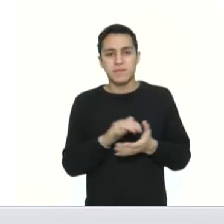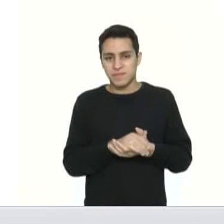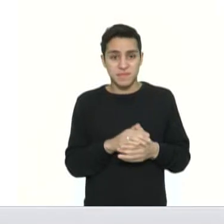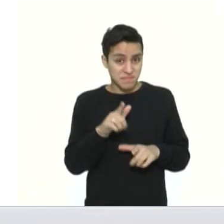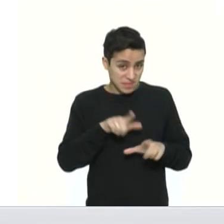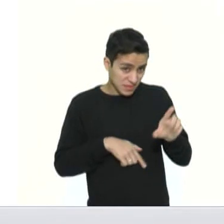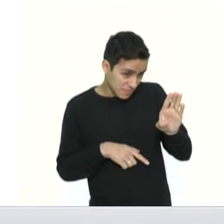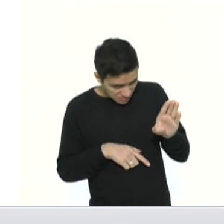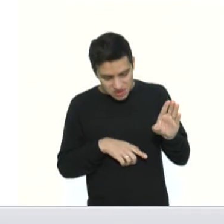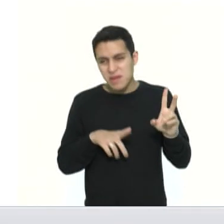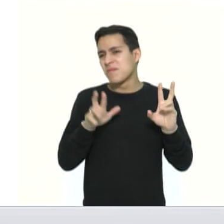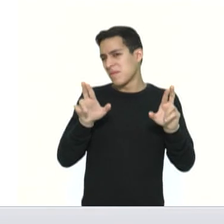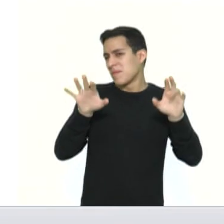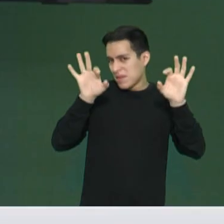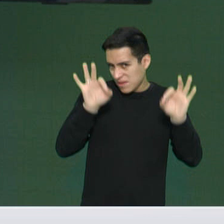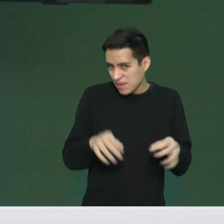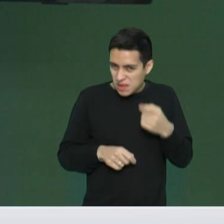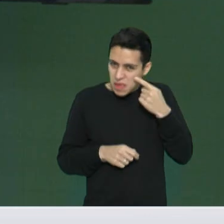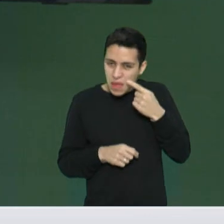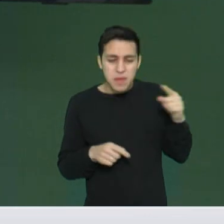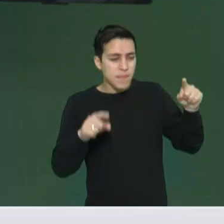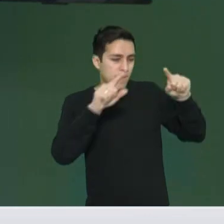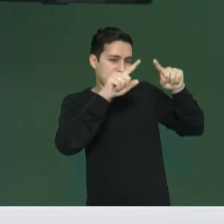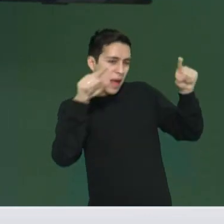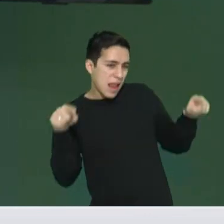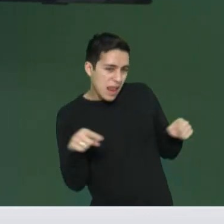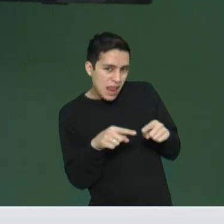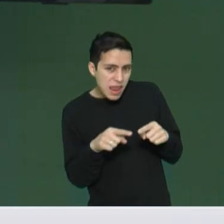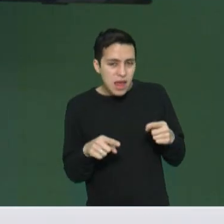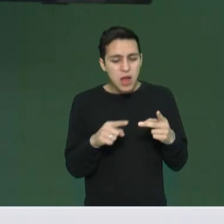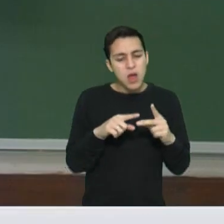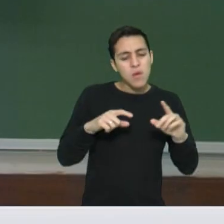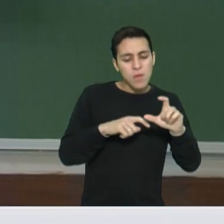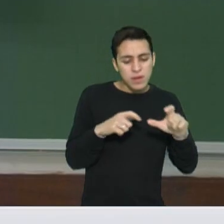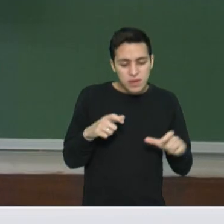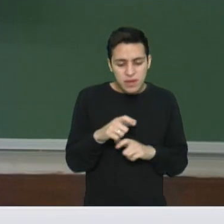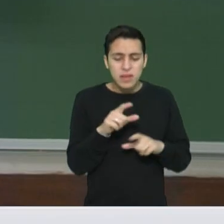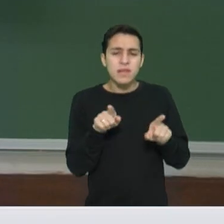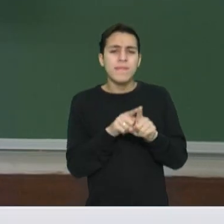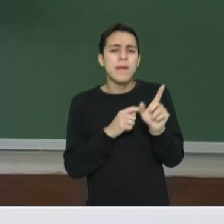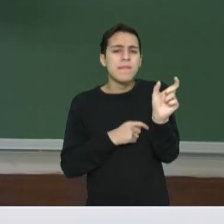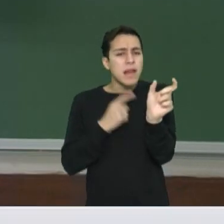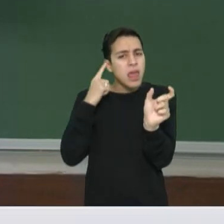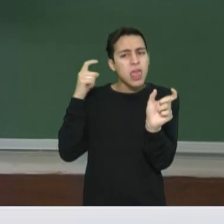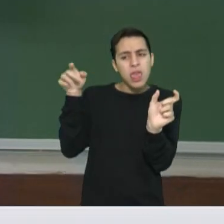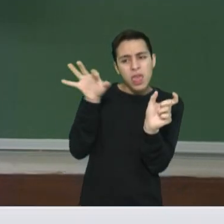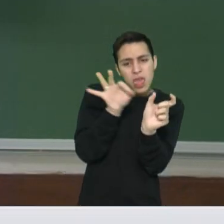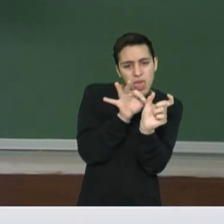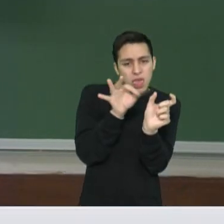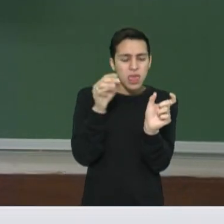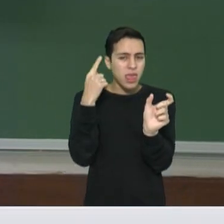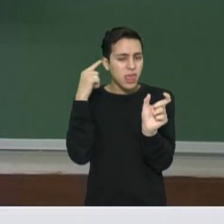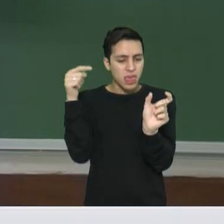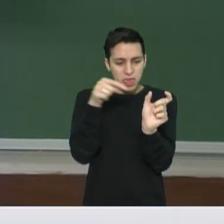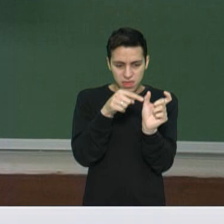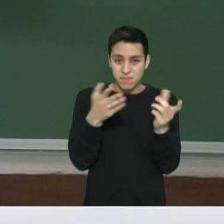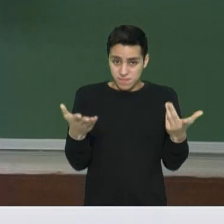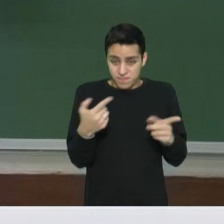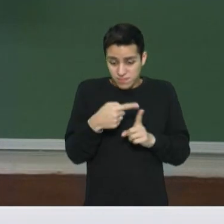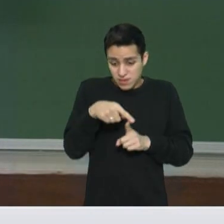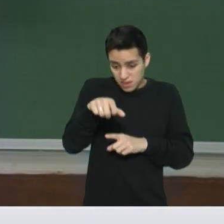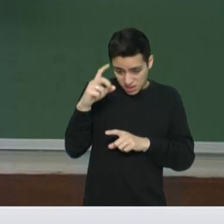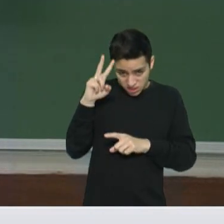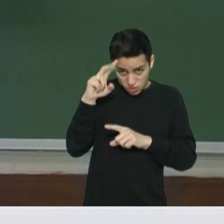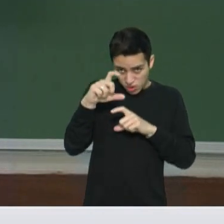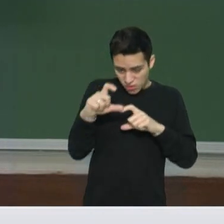letra B? Espero que sim, né? Ó, balões, quadrinhos e onomatopeias. A história em quadrinho, ela tem outro formato.